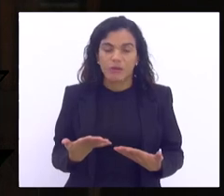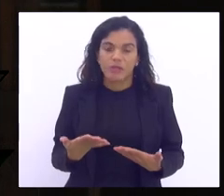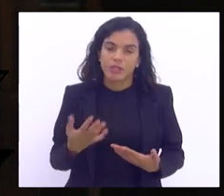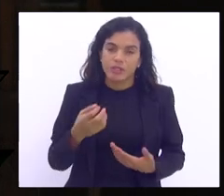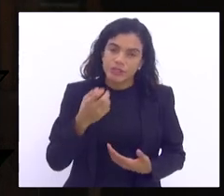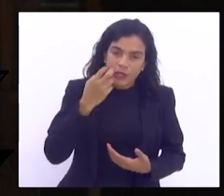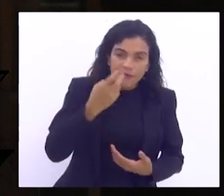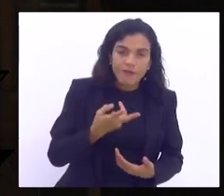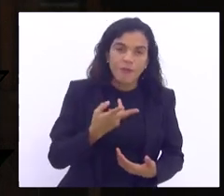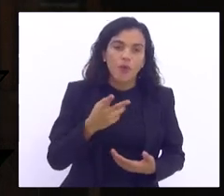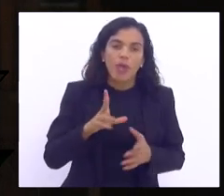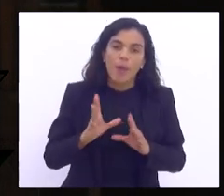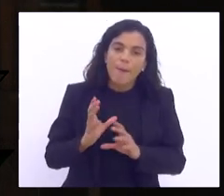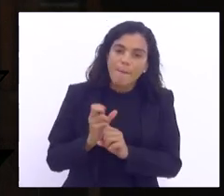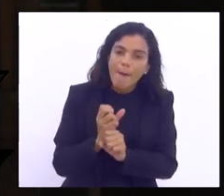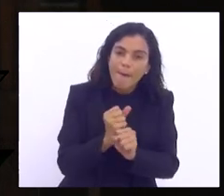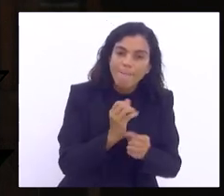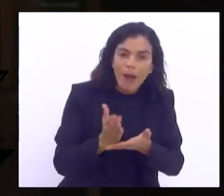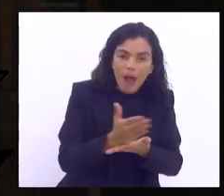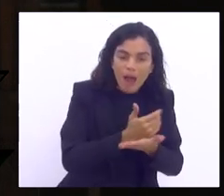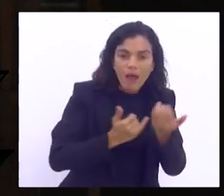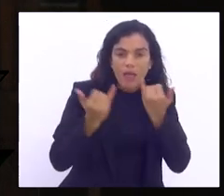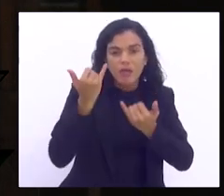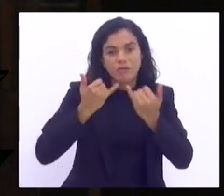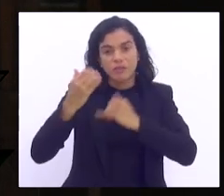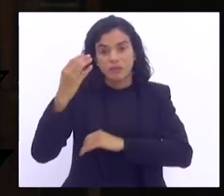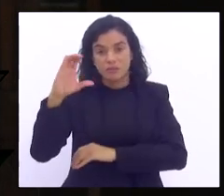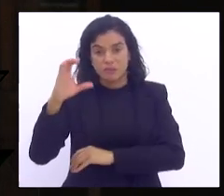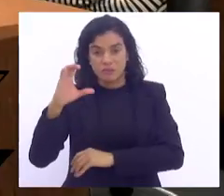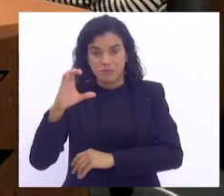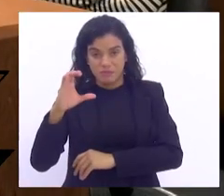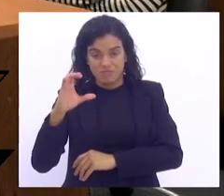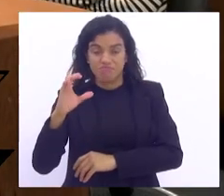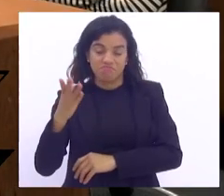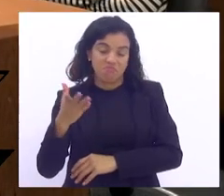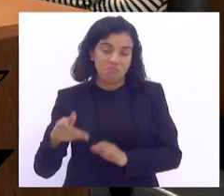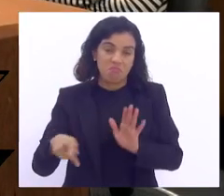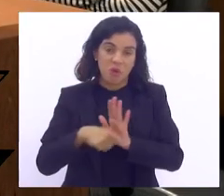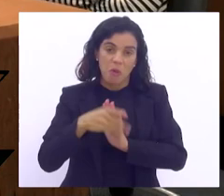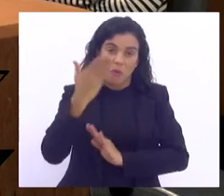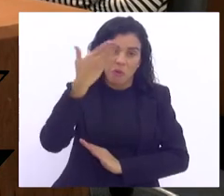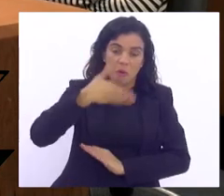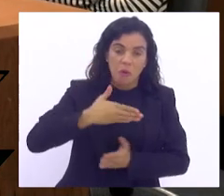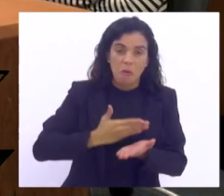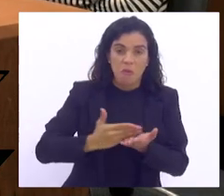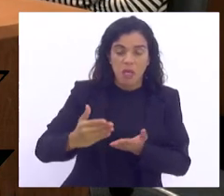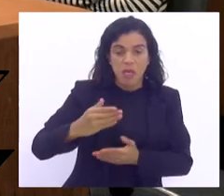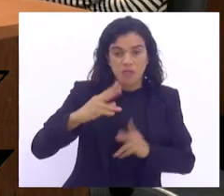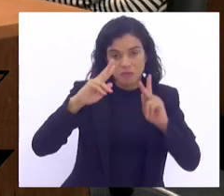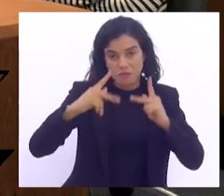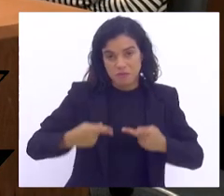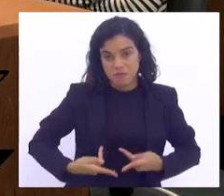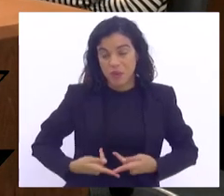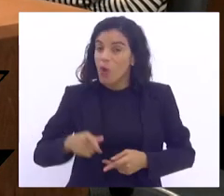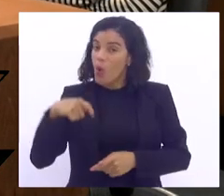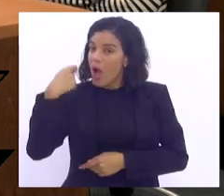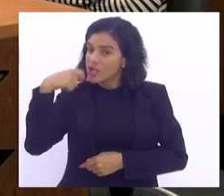dado científico, que a criança começa a ser pessoa, e eles deviam defender, artistas deveriam defender a